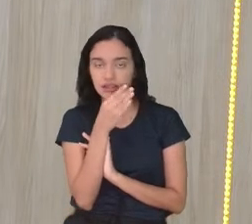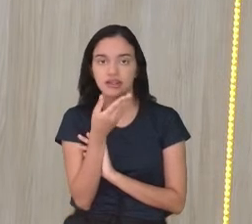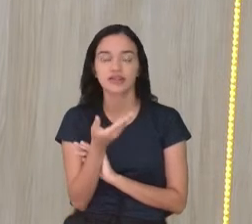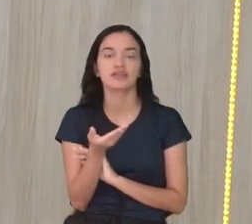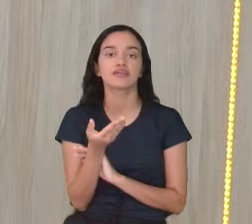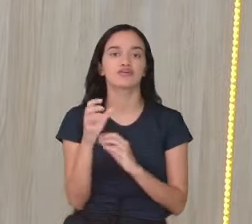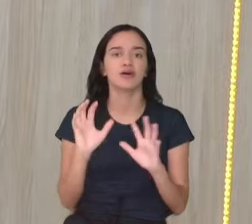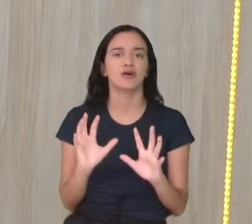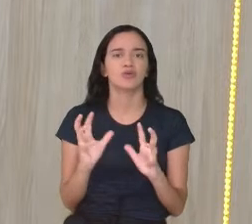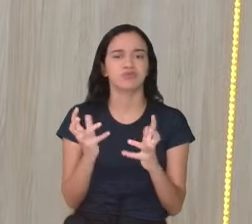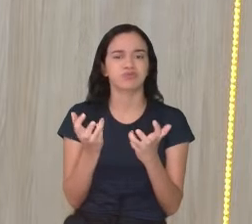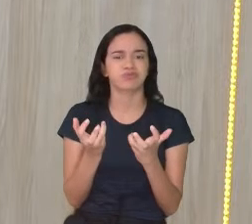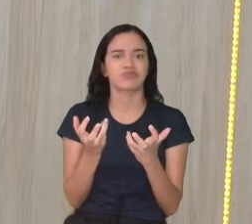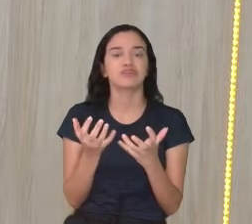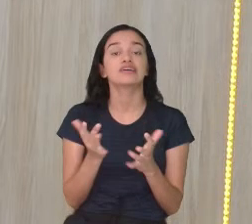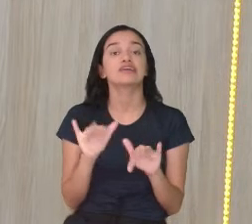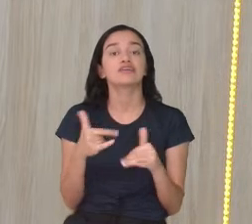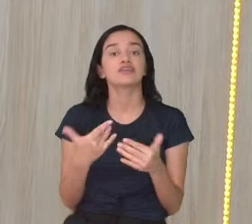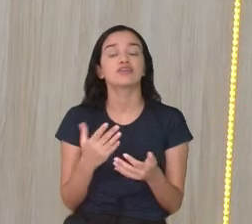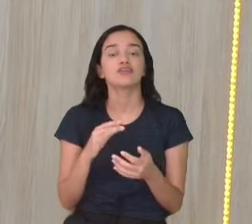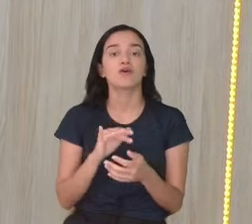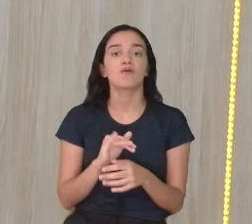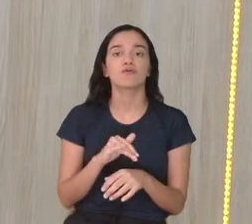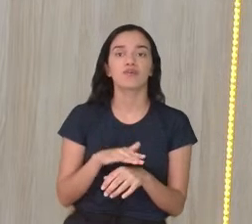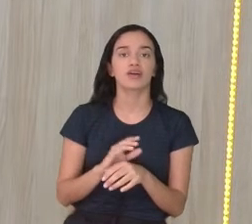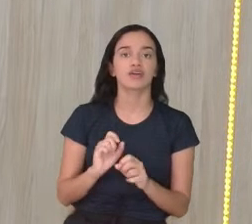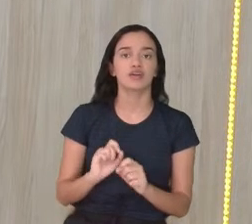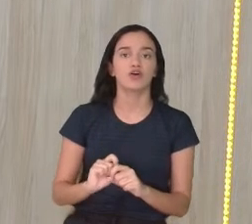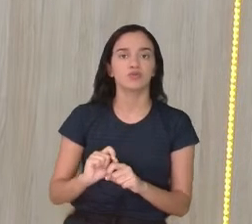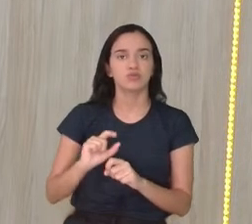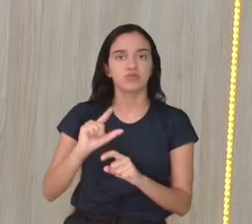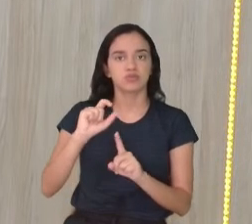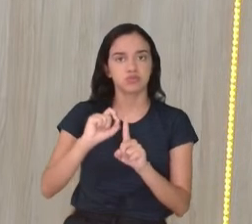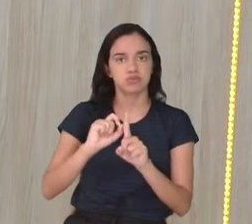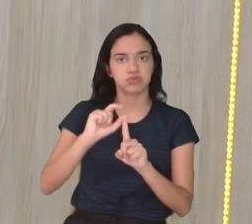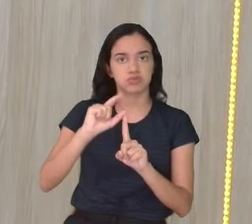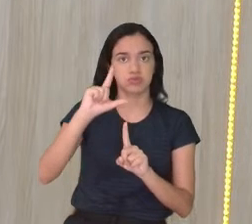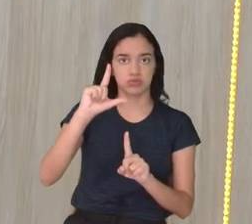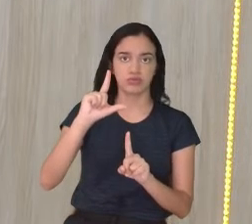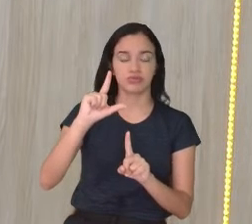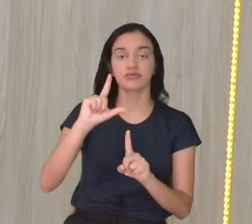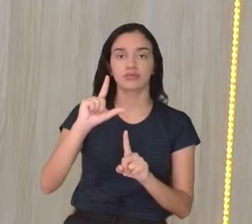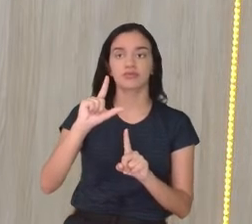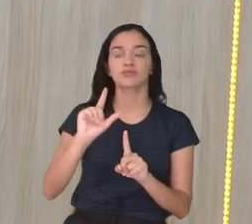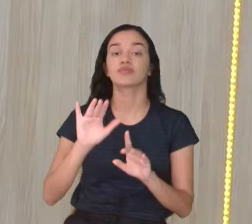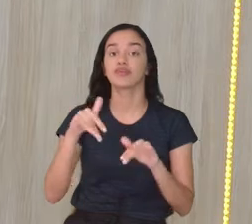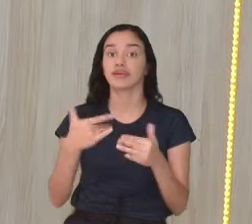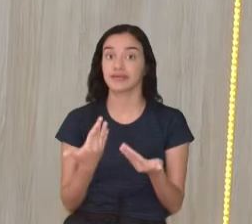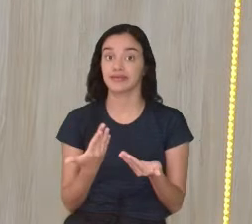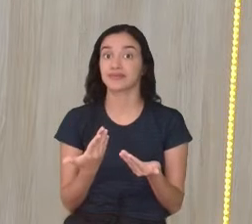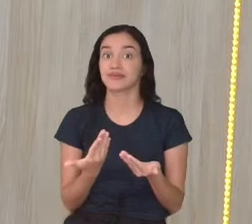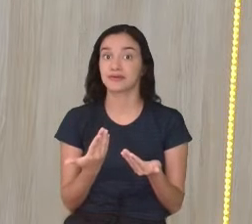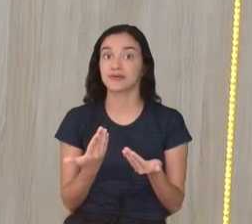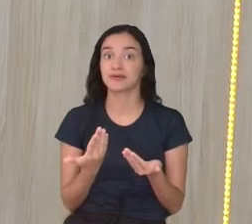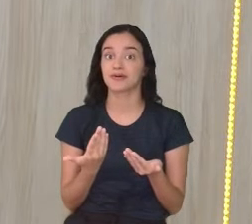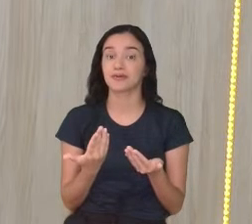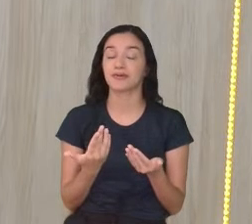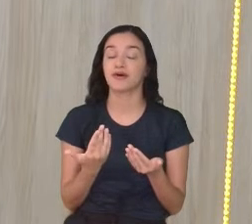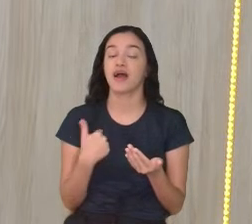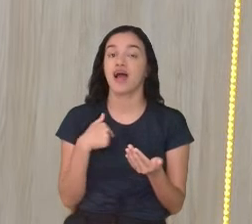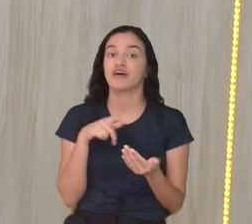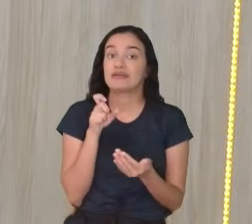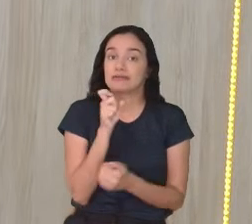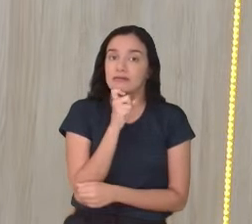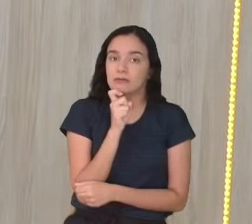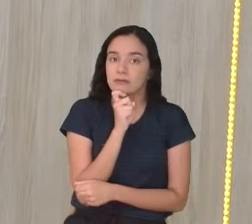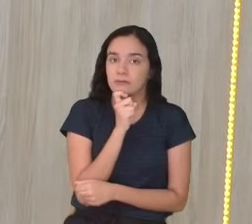mais seca. Quando a gente vai aumentando ali, ó, subindo nas latitudes, aí o negócio já vai